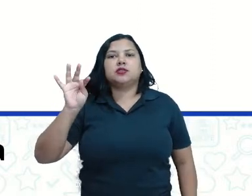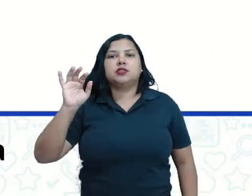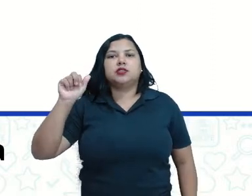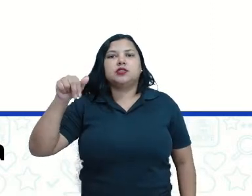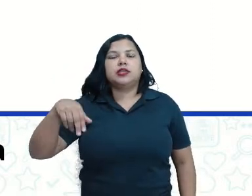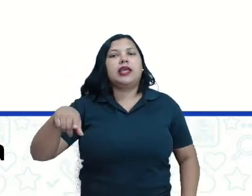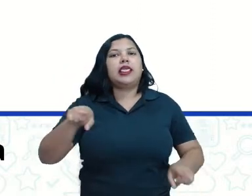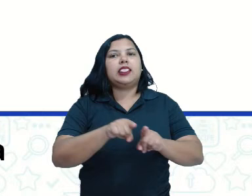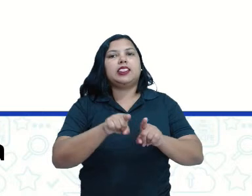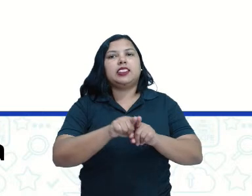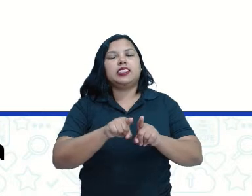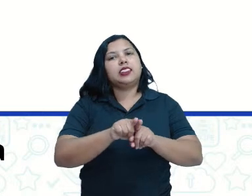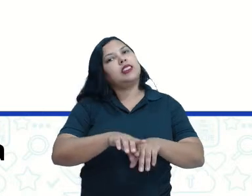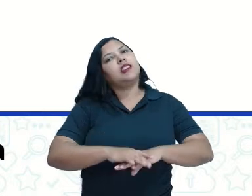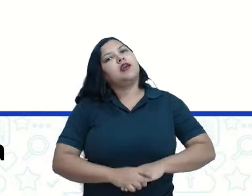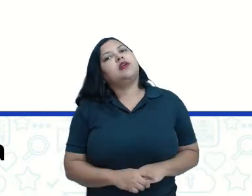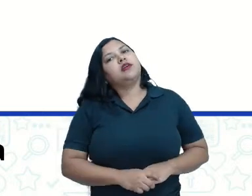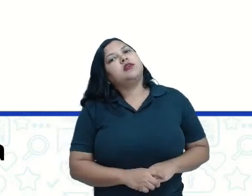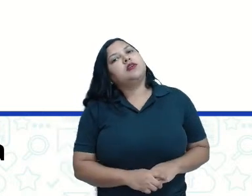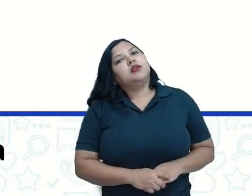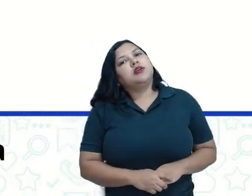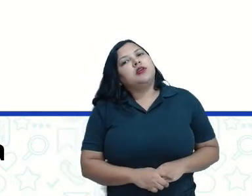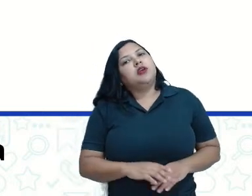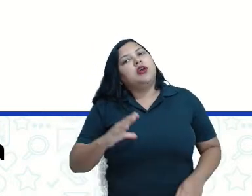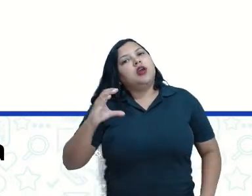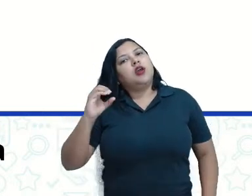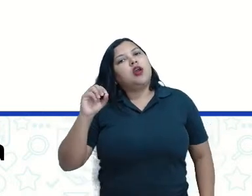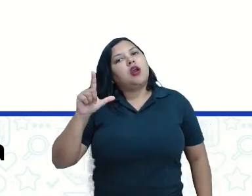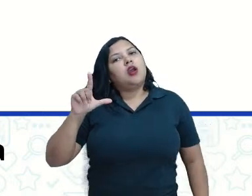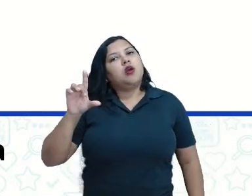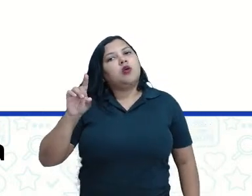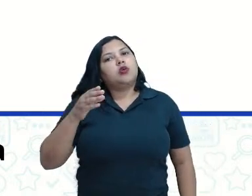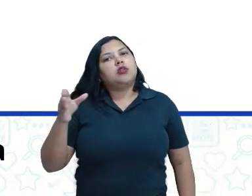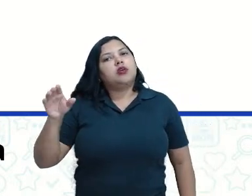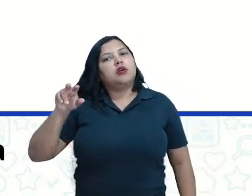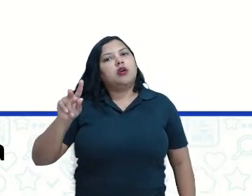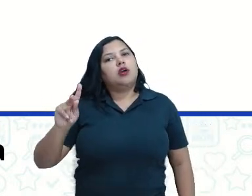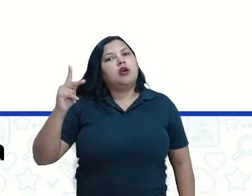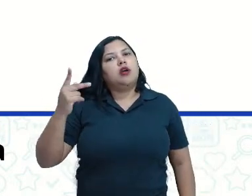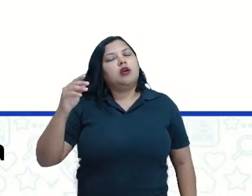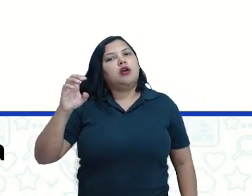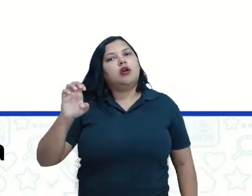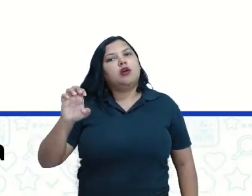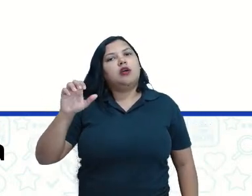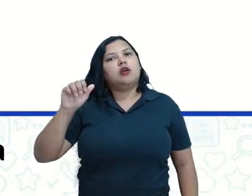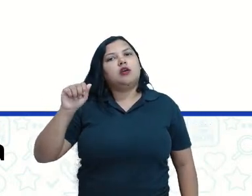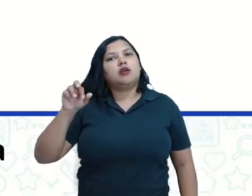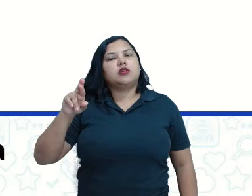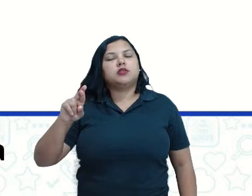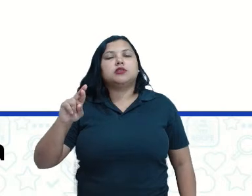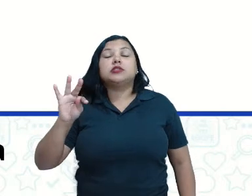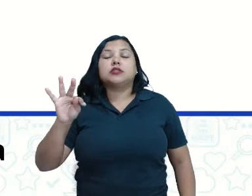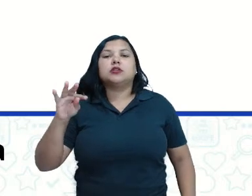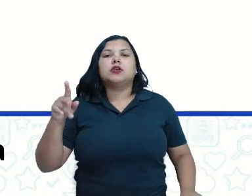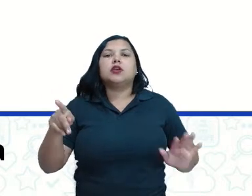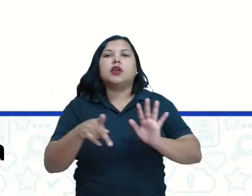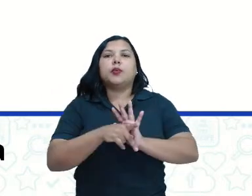de PNAU Remix, eu não sei aí, no caso Elton John,